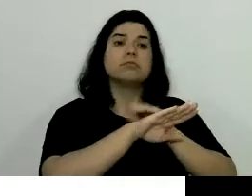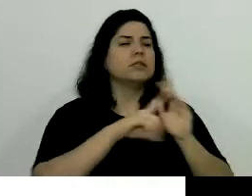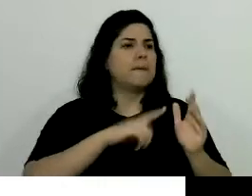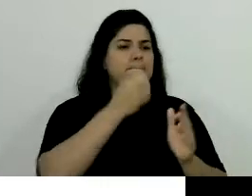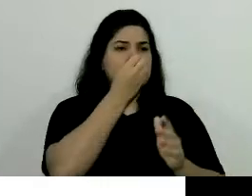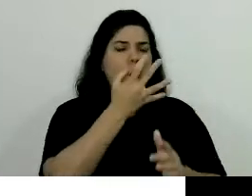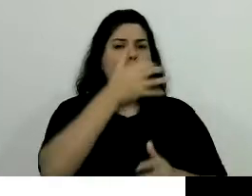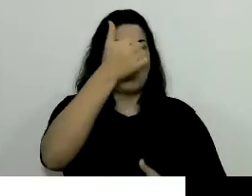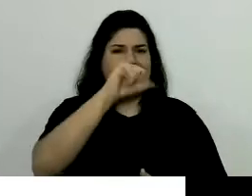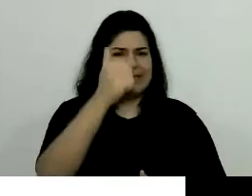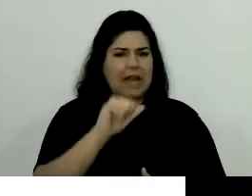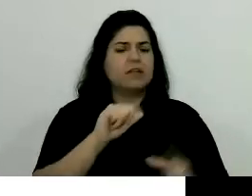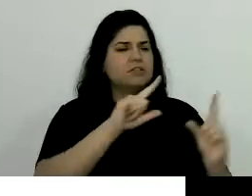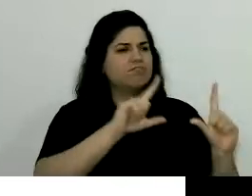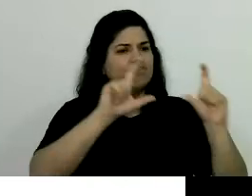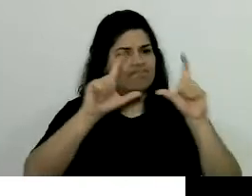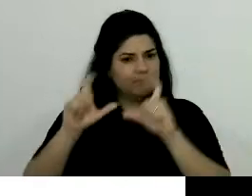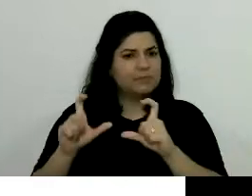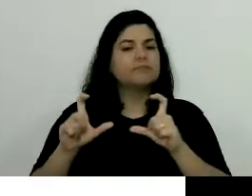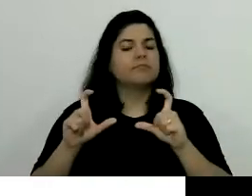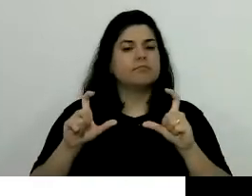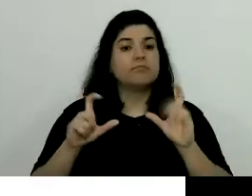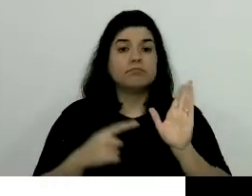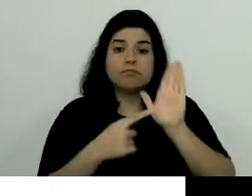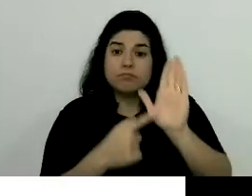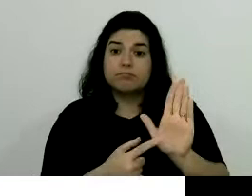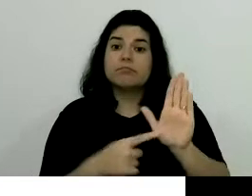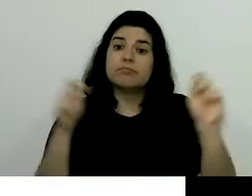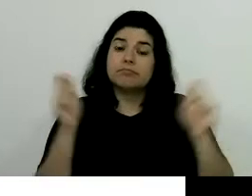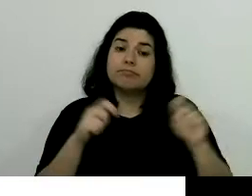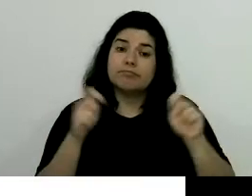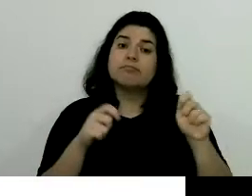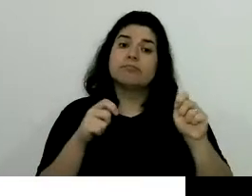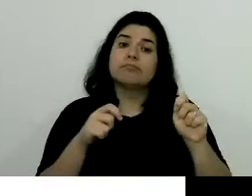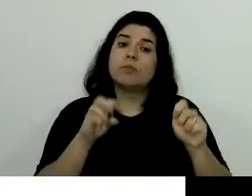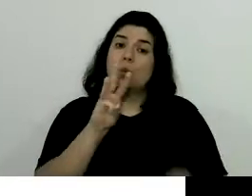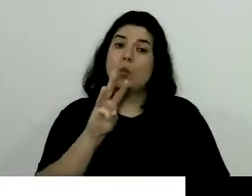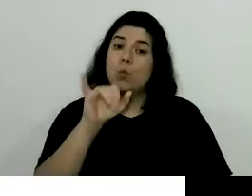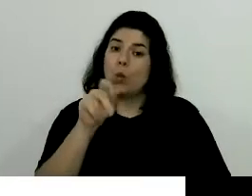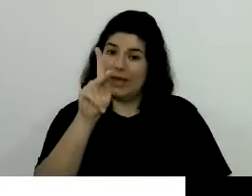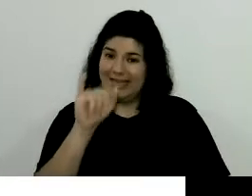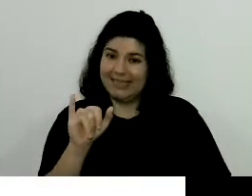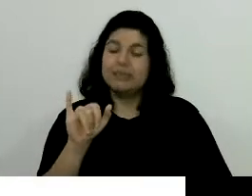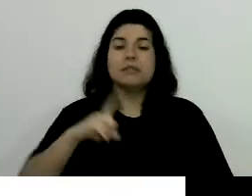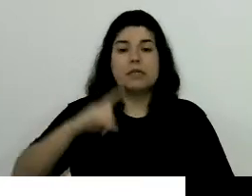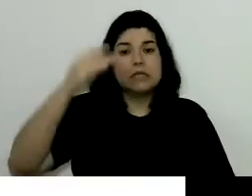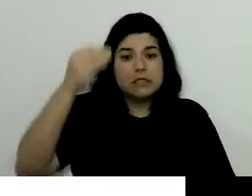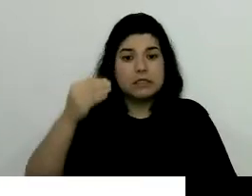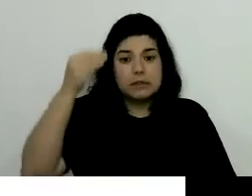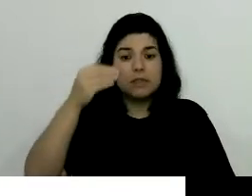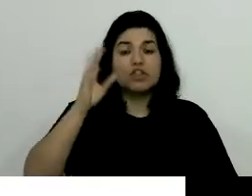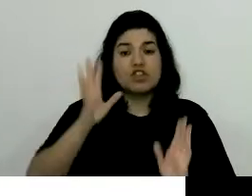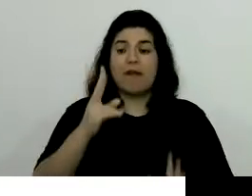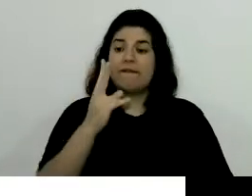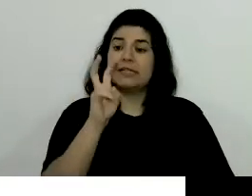com metadados mais consistentes, né, na plataforma Wiki, uma experiência que nós continuamos, estamos hoje com 27